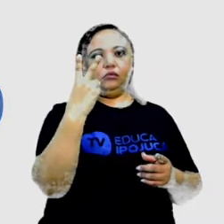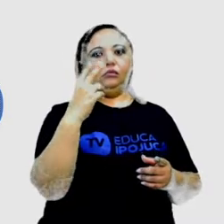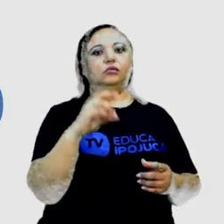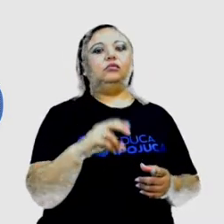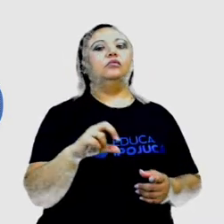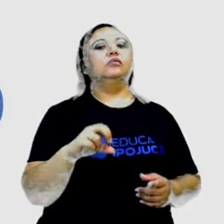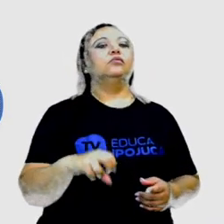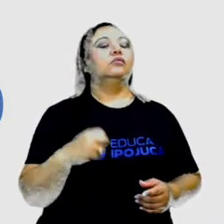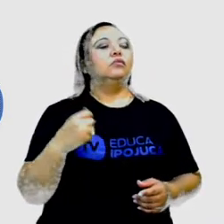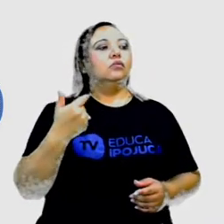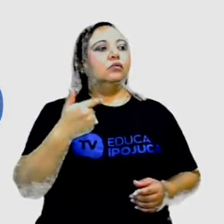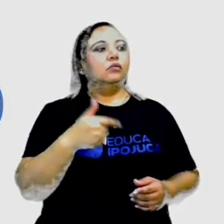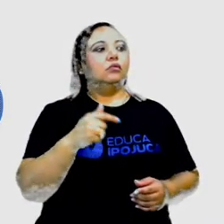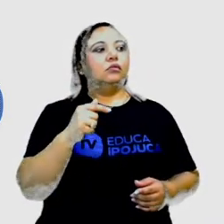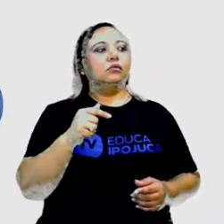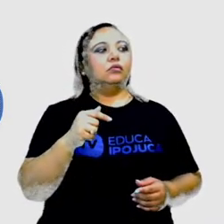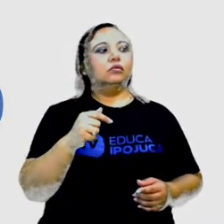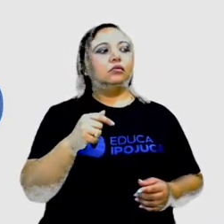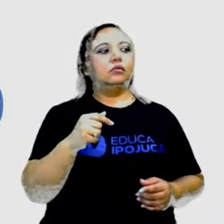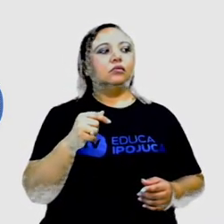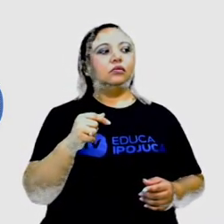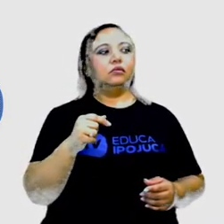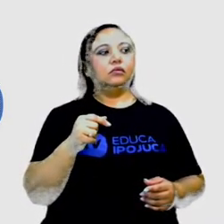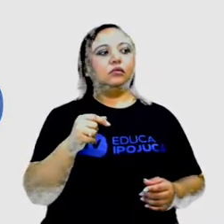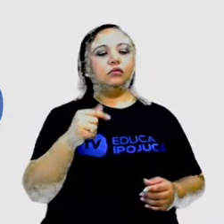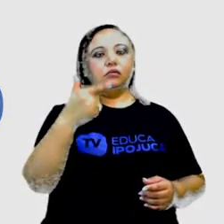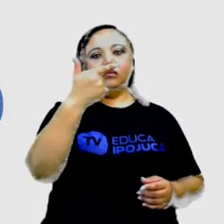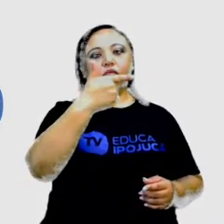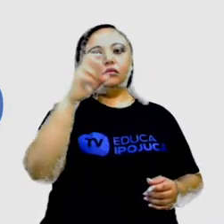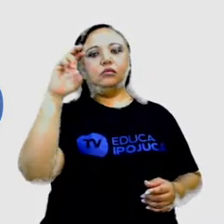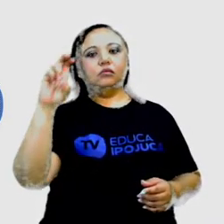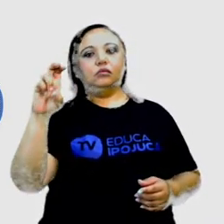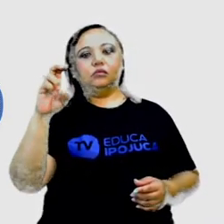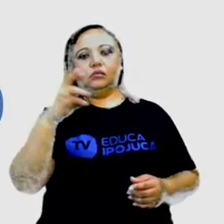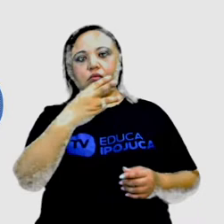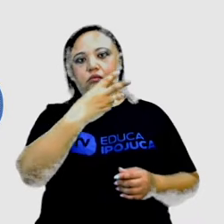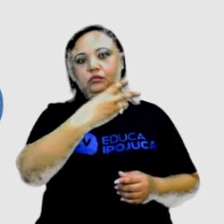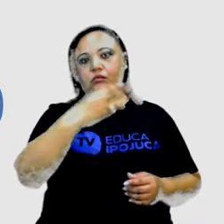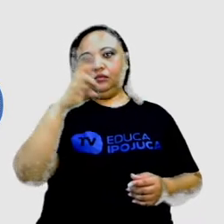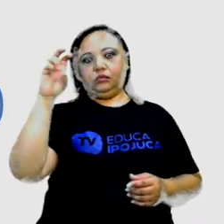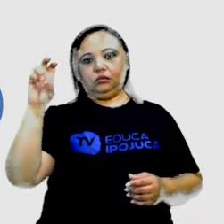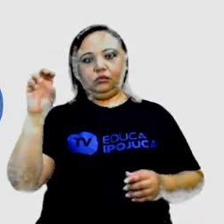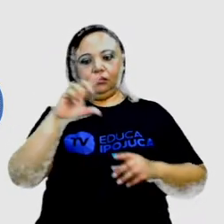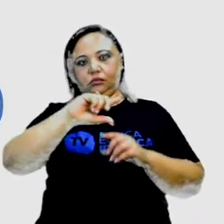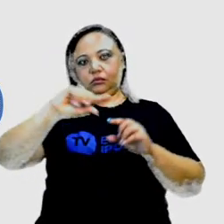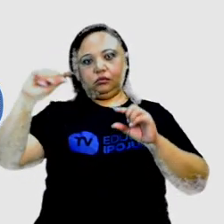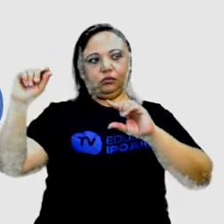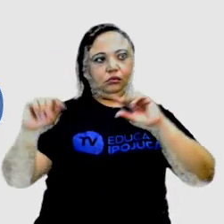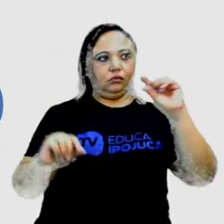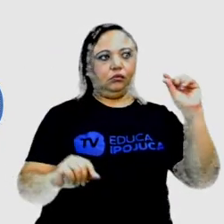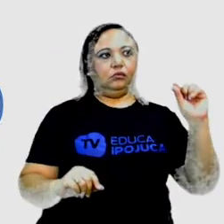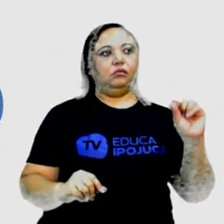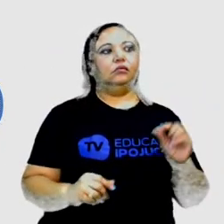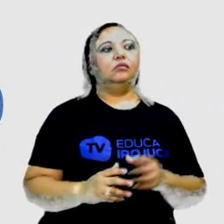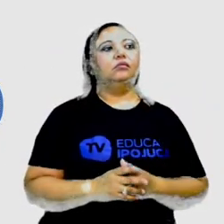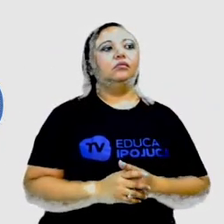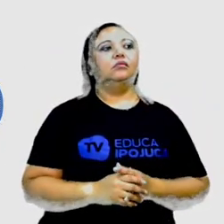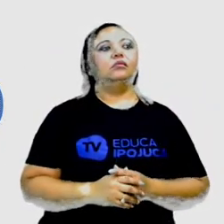Vamos retirá-los? Um passe de mágica, 25 e 35 foram embora. Pois